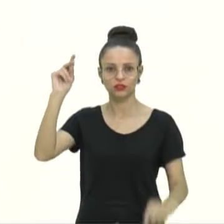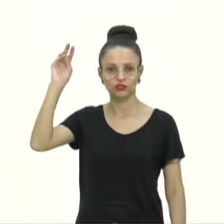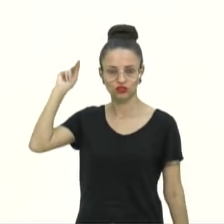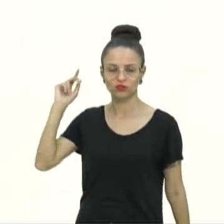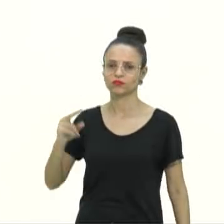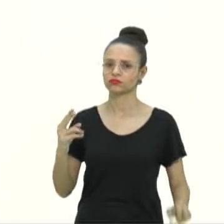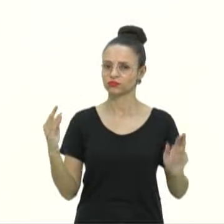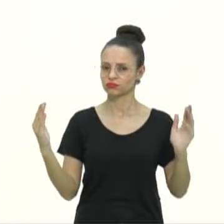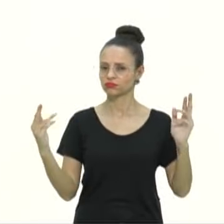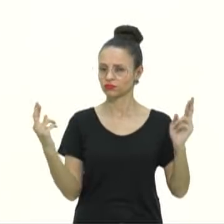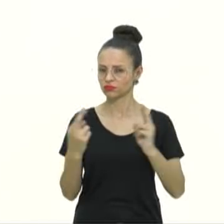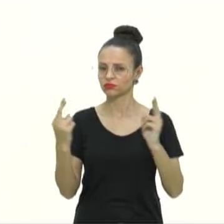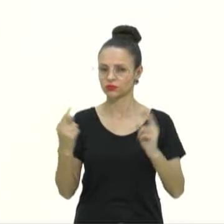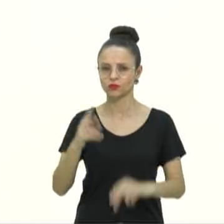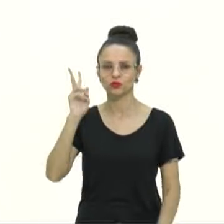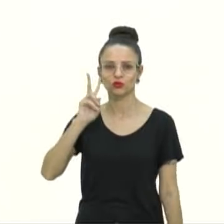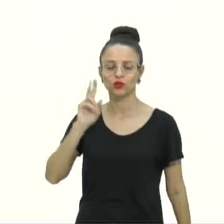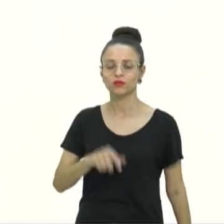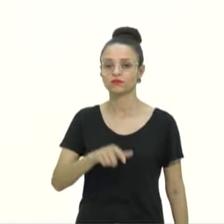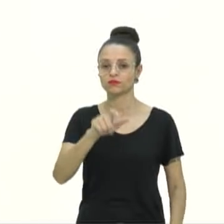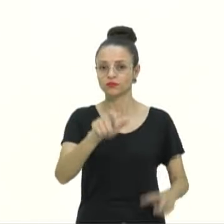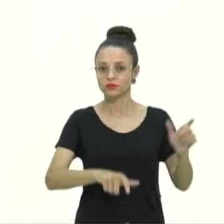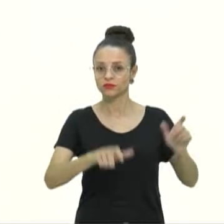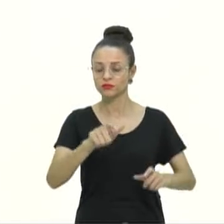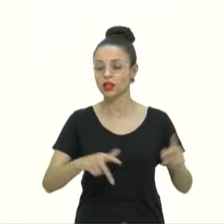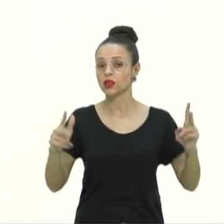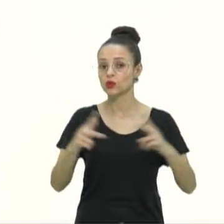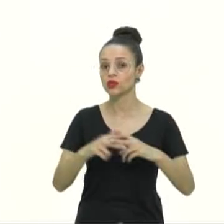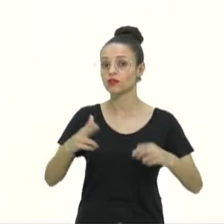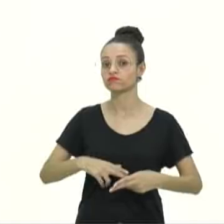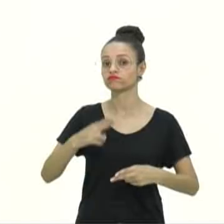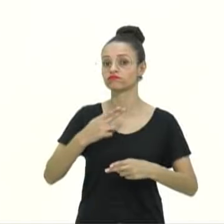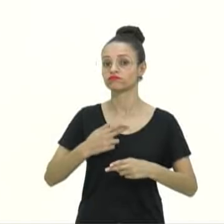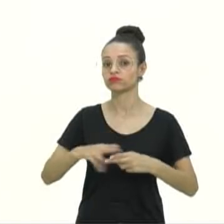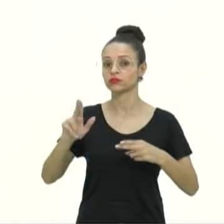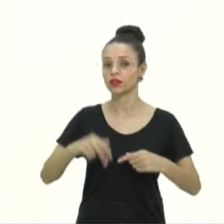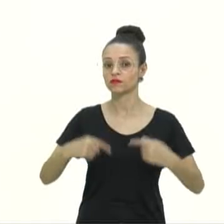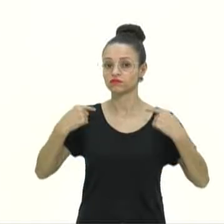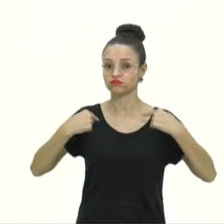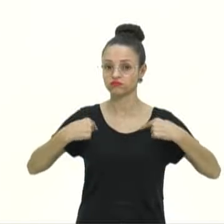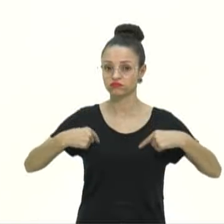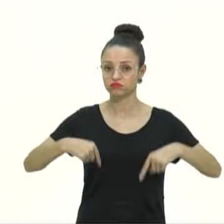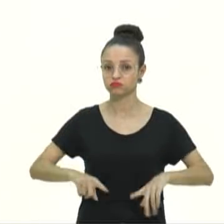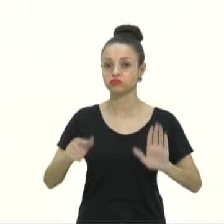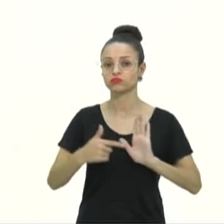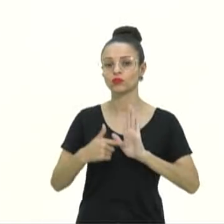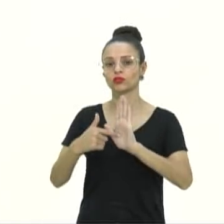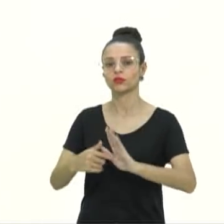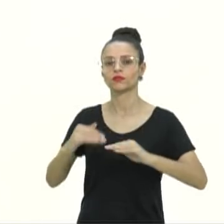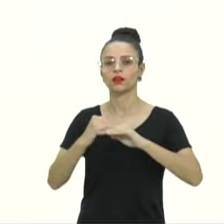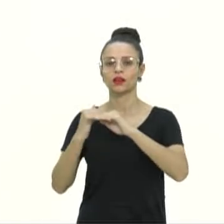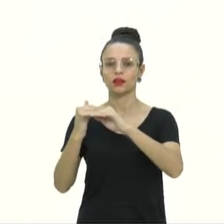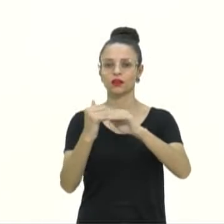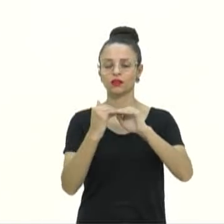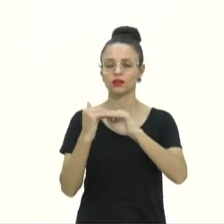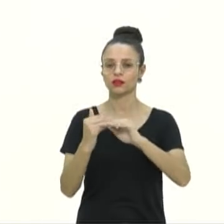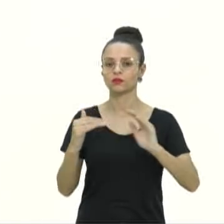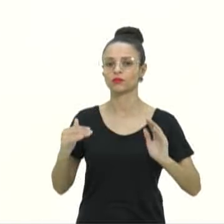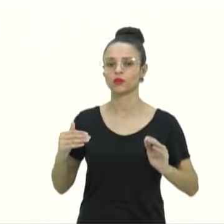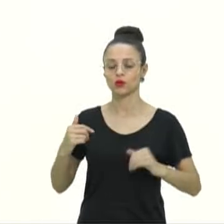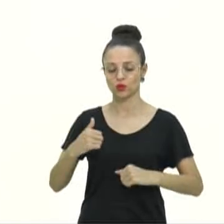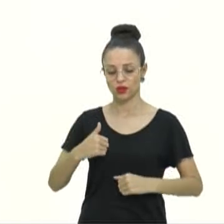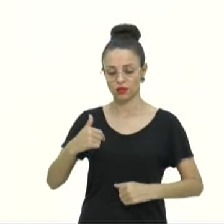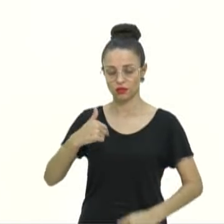história lá, né? Os atletas lutavam nus, onde seus músculos representavam o equilíbrio entre corpo